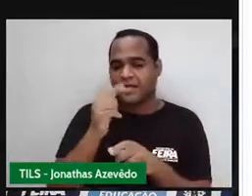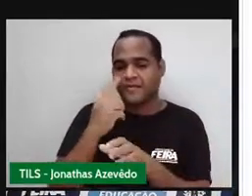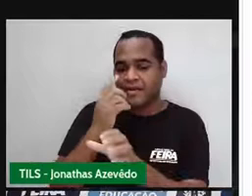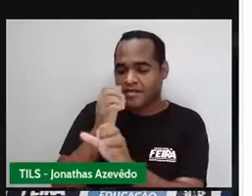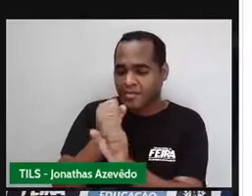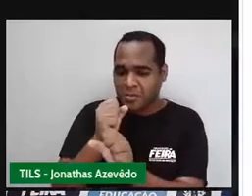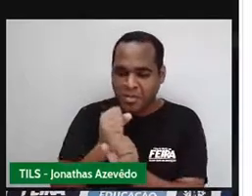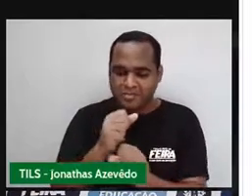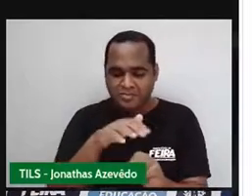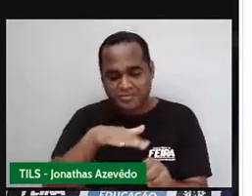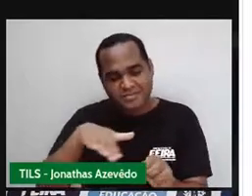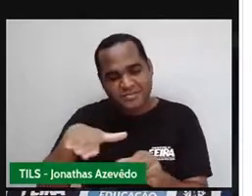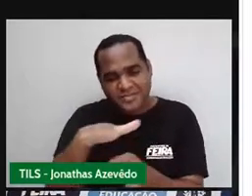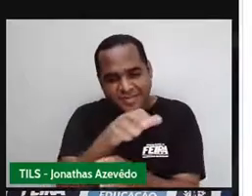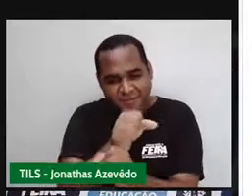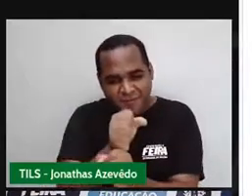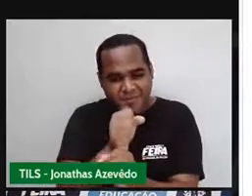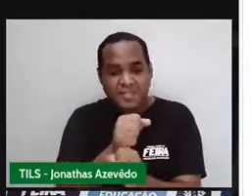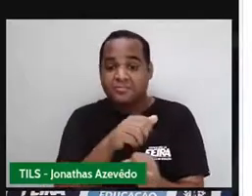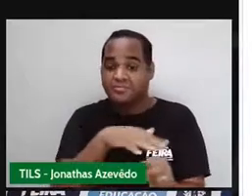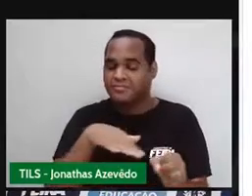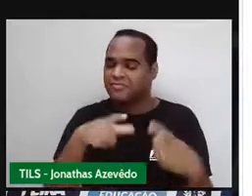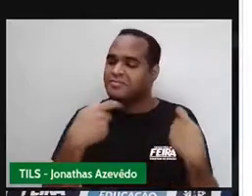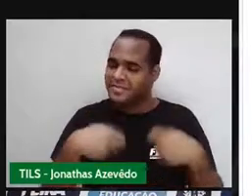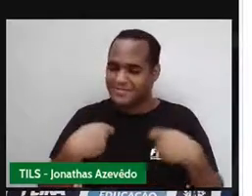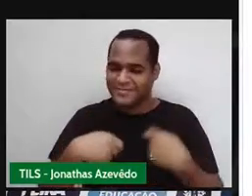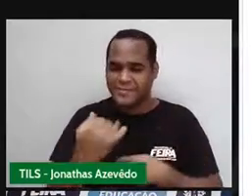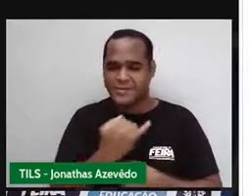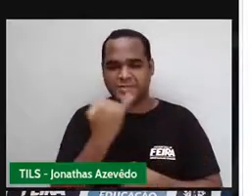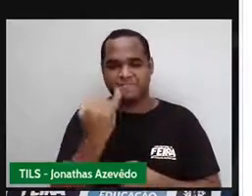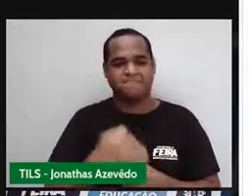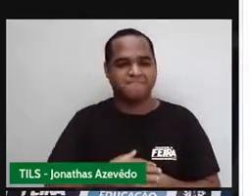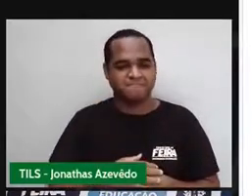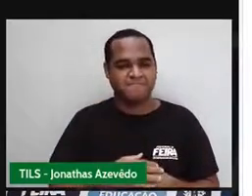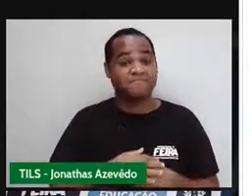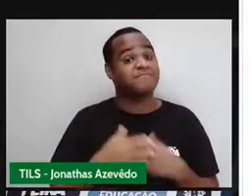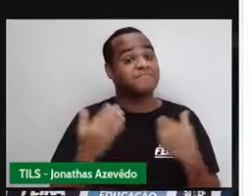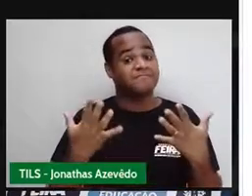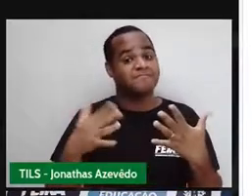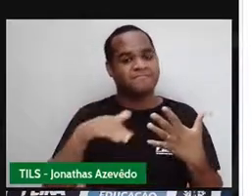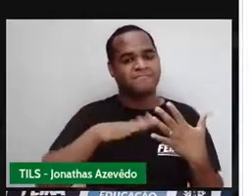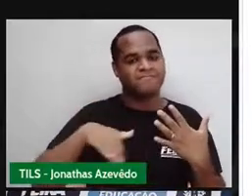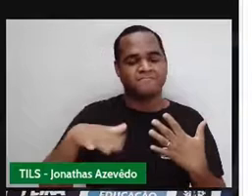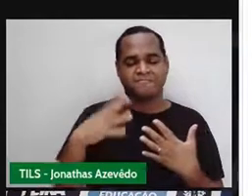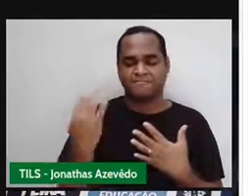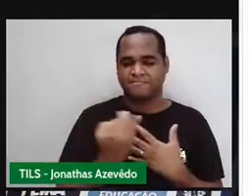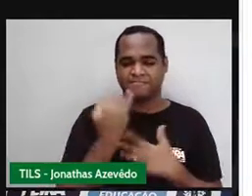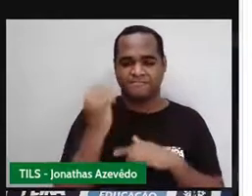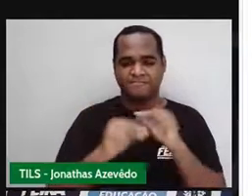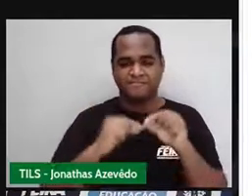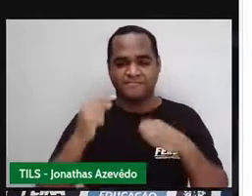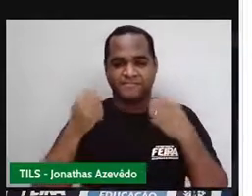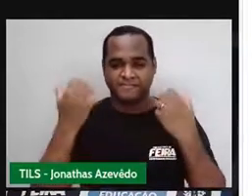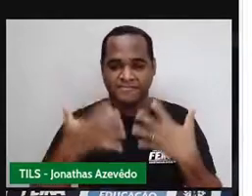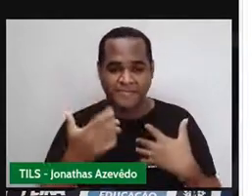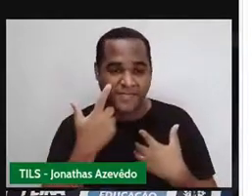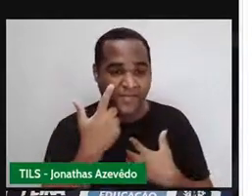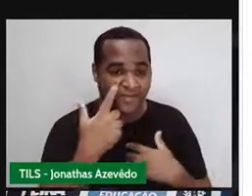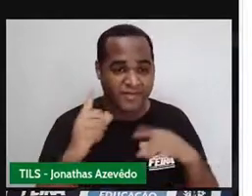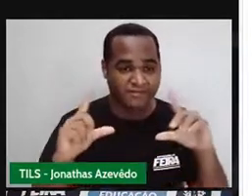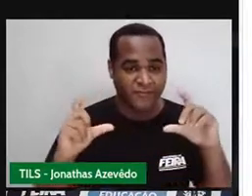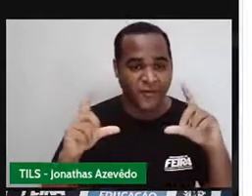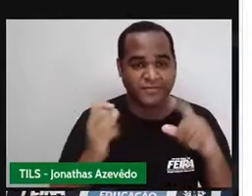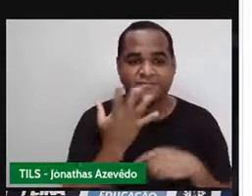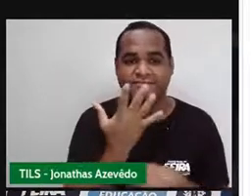rascunhos de cálculos Aí caso precisa e também tá bom então a situação seguinte a gente vai imaginar que essa figura que tá aparecendo